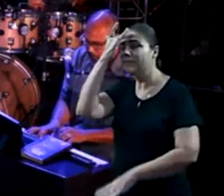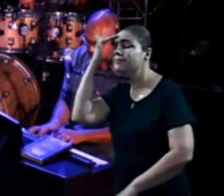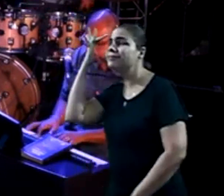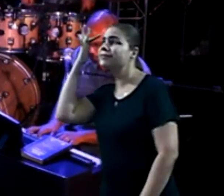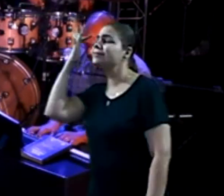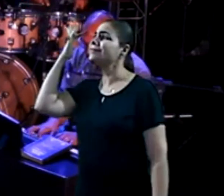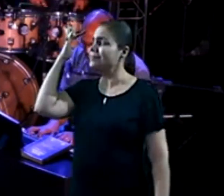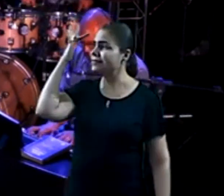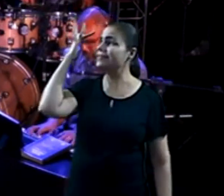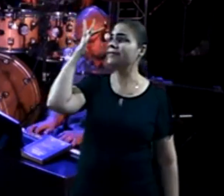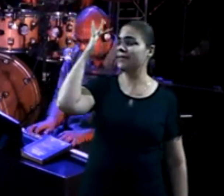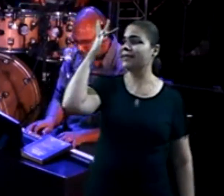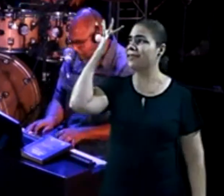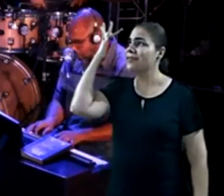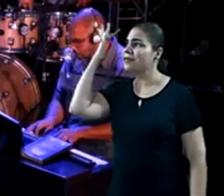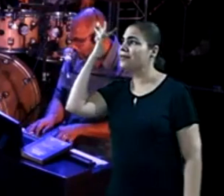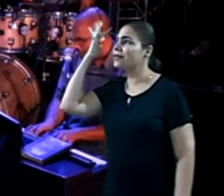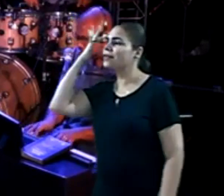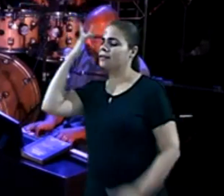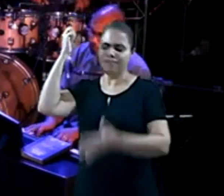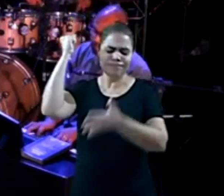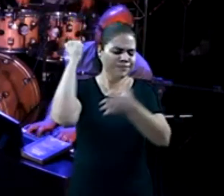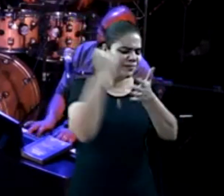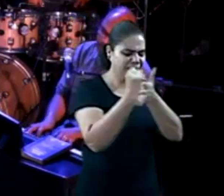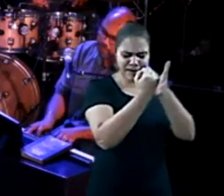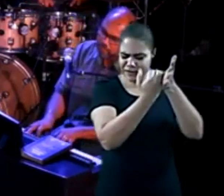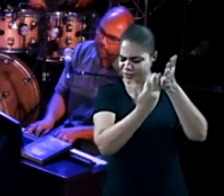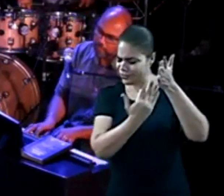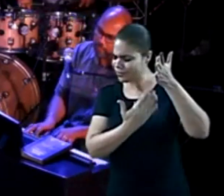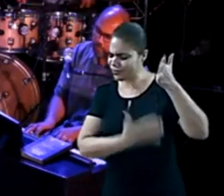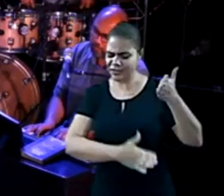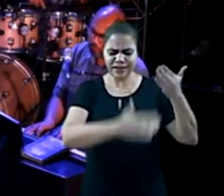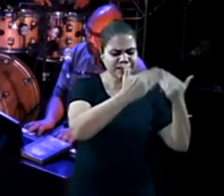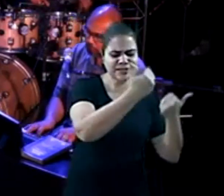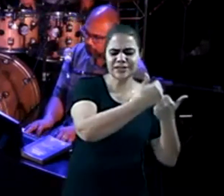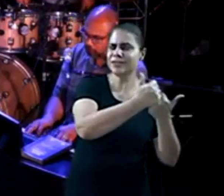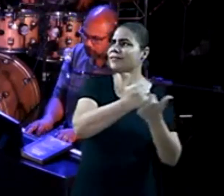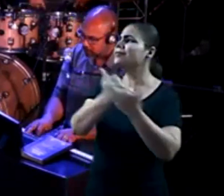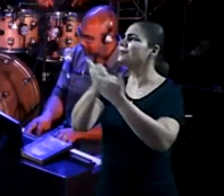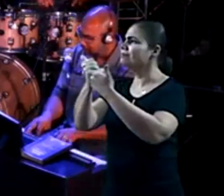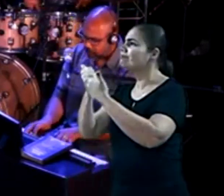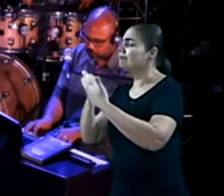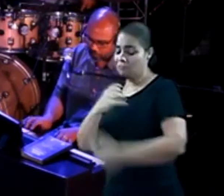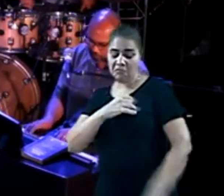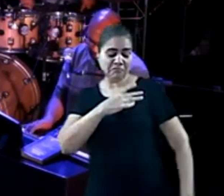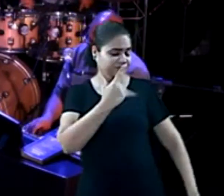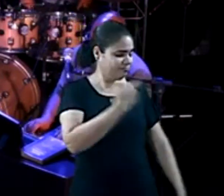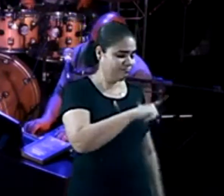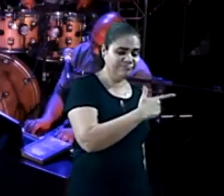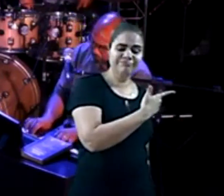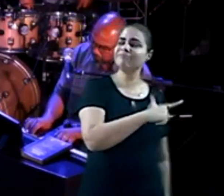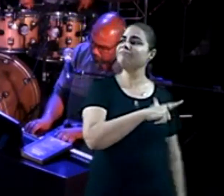ter? Te entregar a própria vida sem temer.